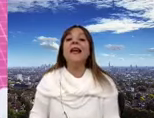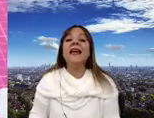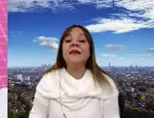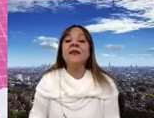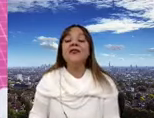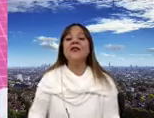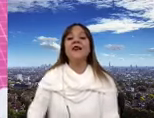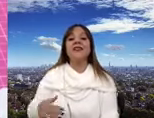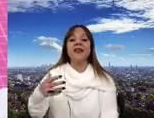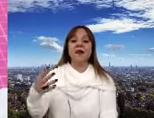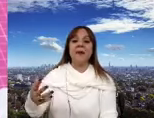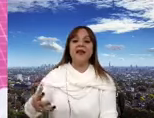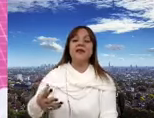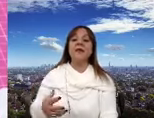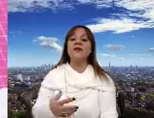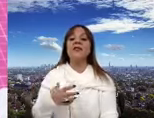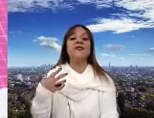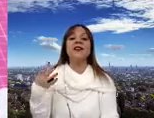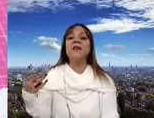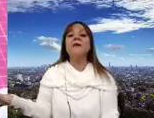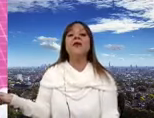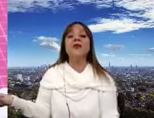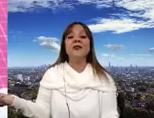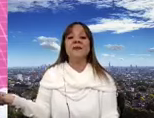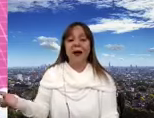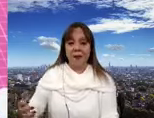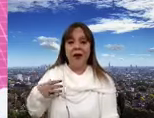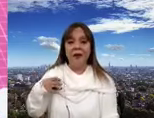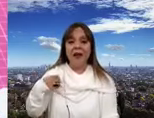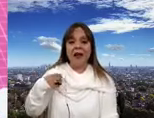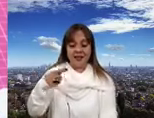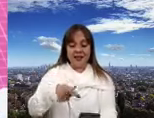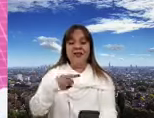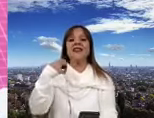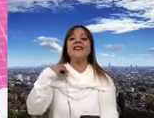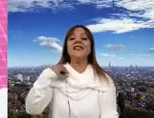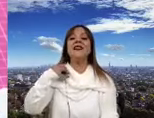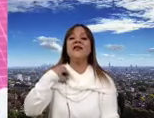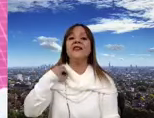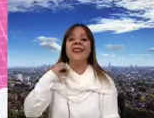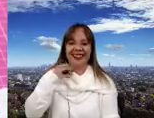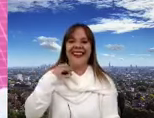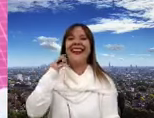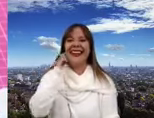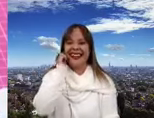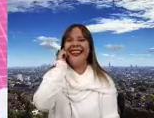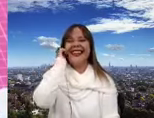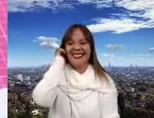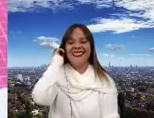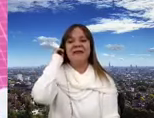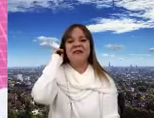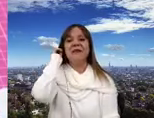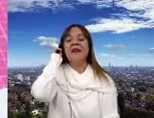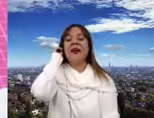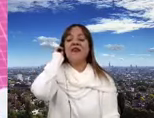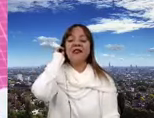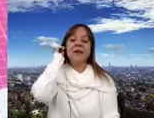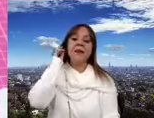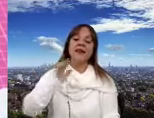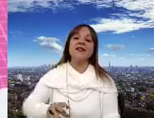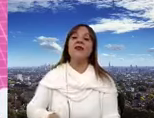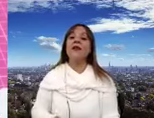Você faz aí uma peça com a pessoa que você ame muito, tá bom? A Sim, a Santa gente Fé até sempre tem escreveu. um amor, né? A gente sempre tem uma mãe. Faz uma peça